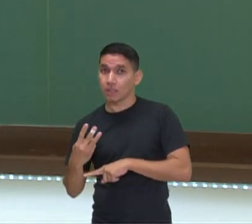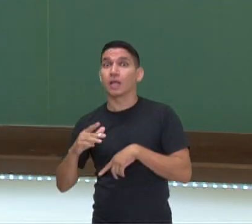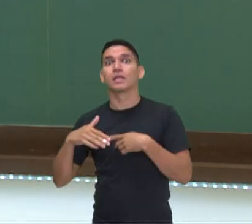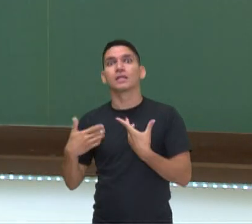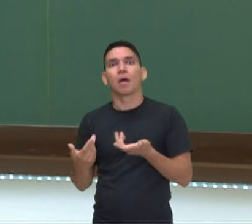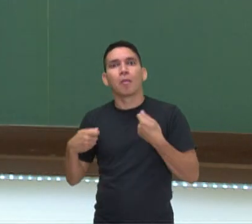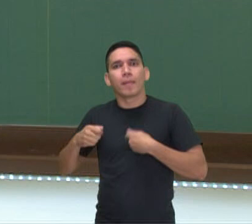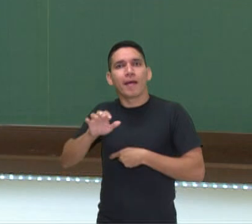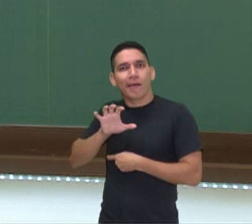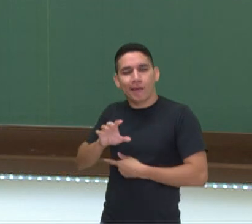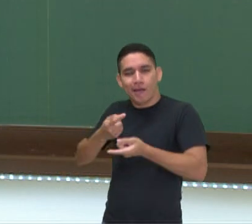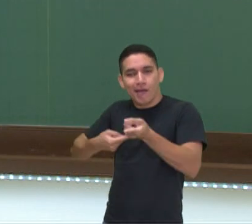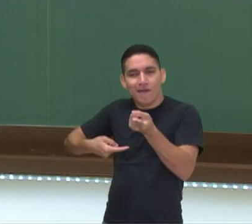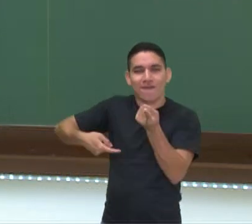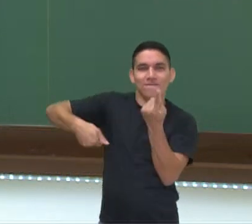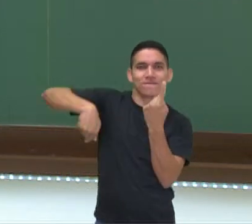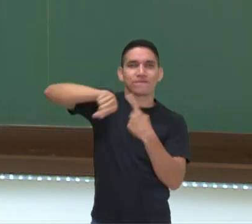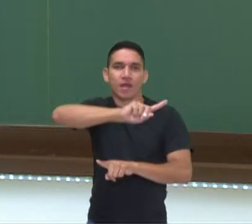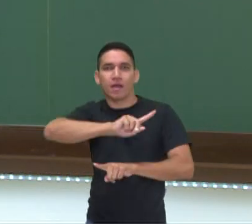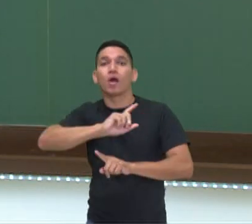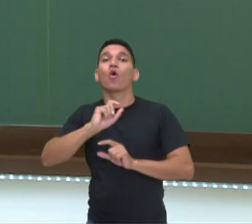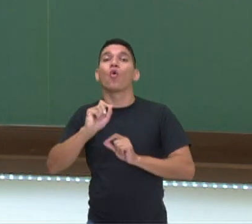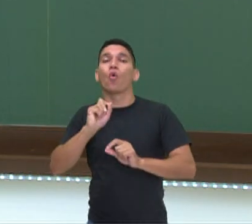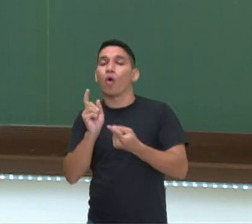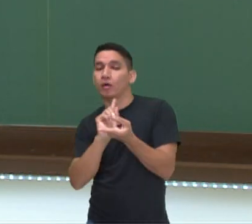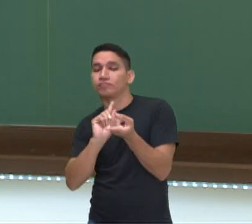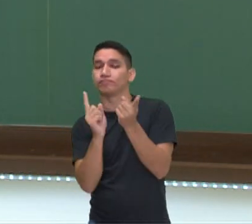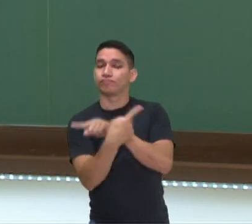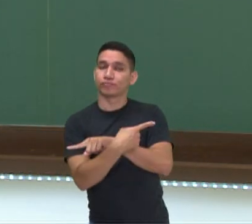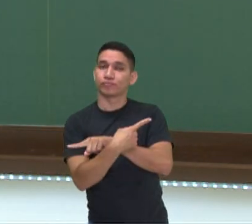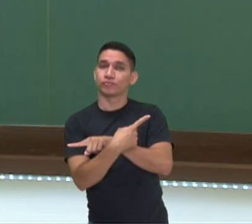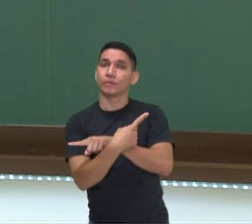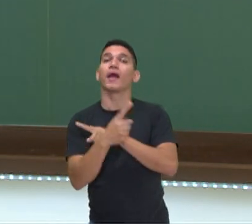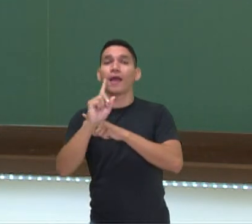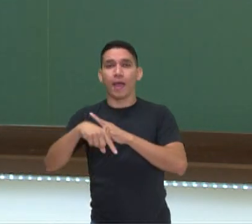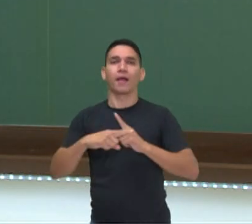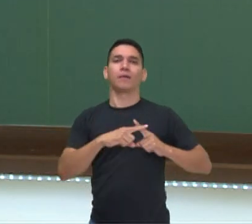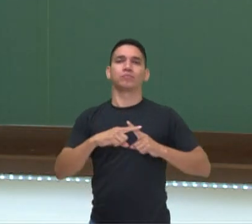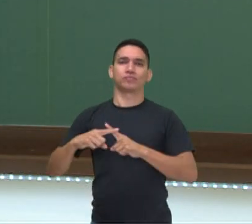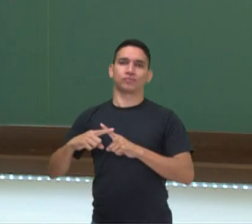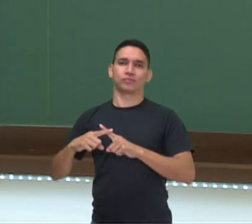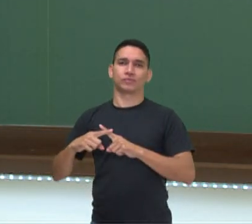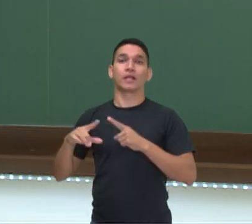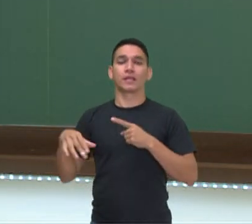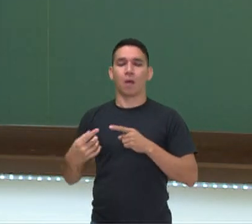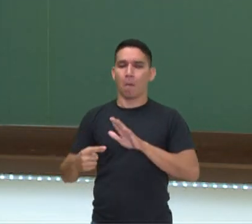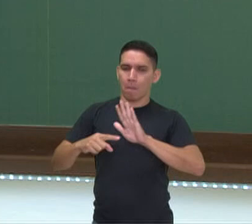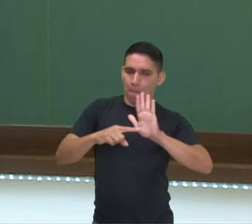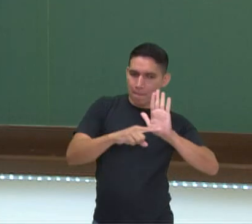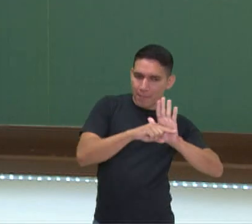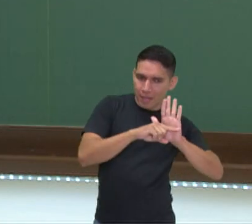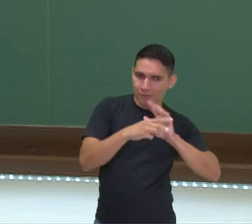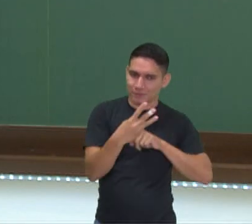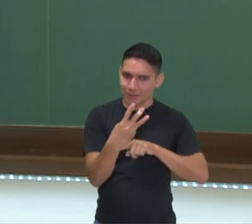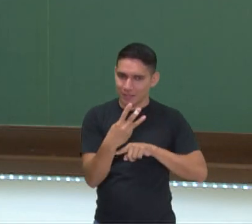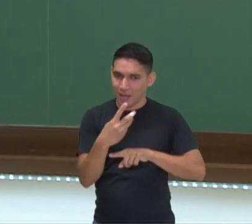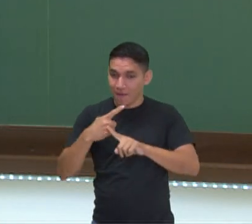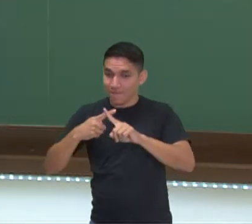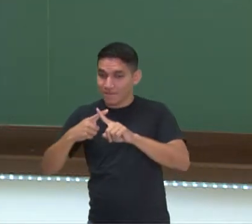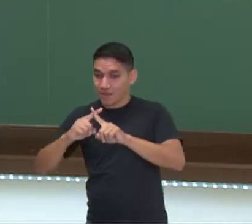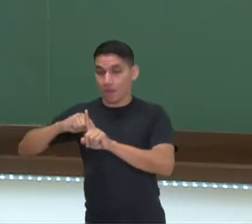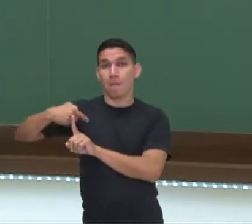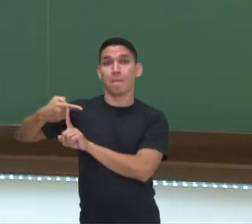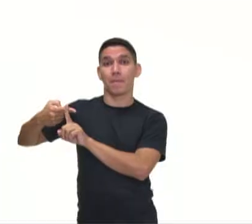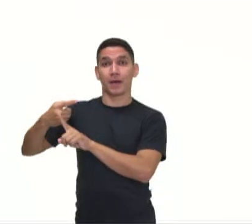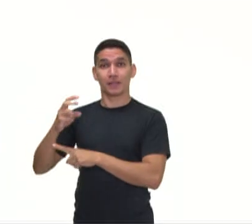nós vamos fazer a operação inversa da multiplicação nós vamos pegar esse - 3 e multiplicar por mais